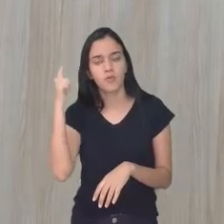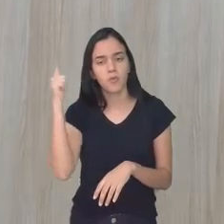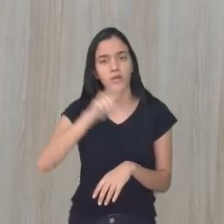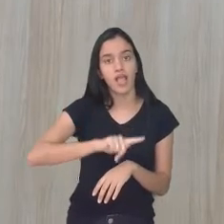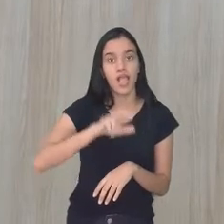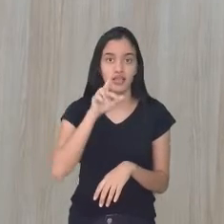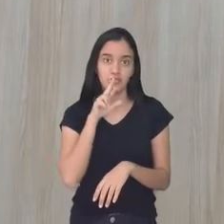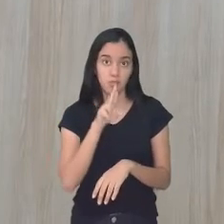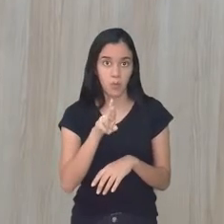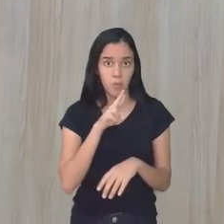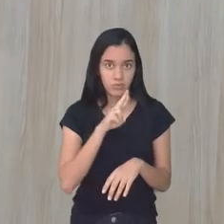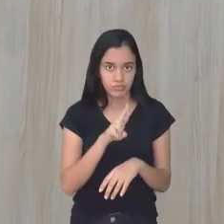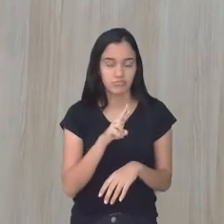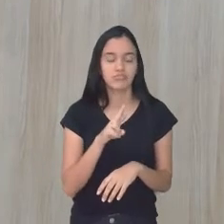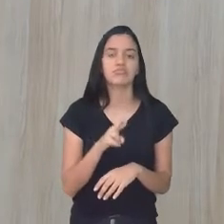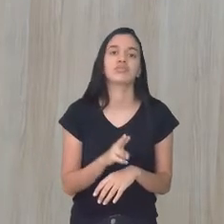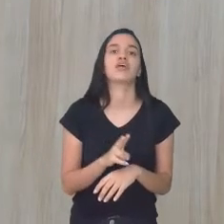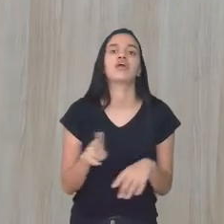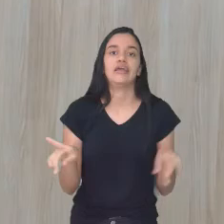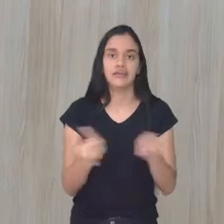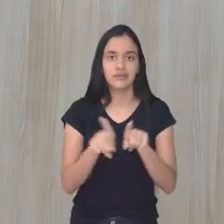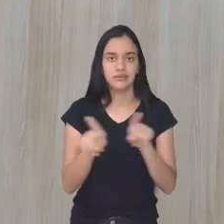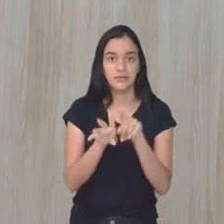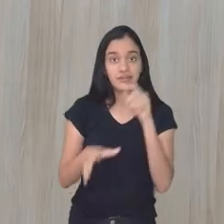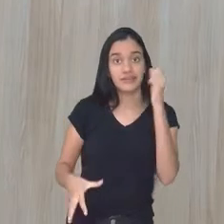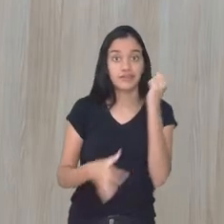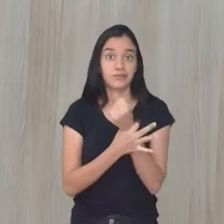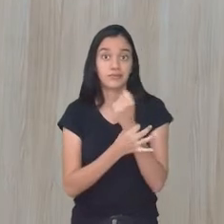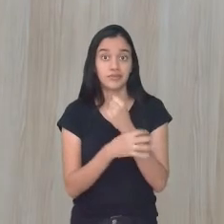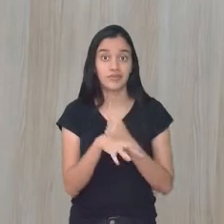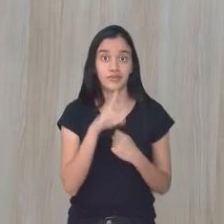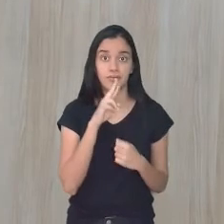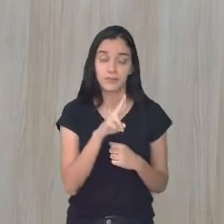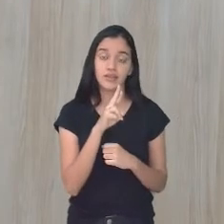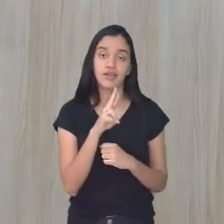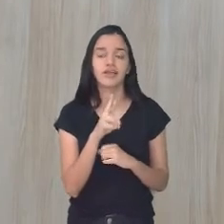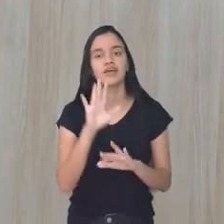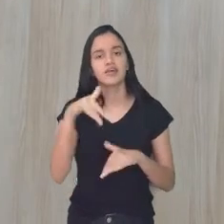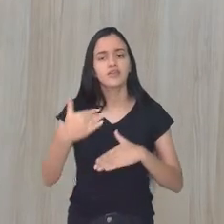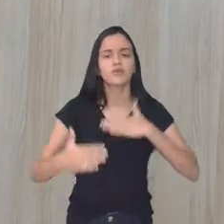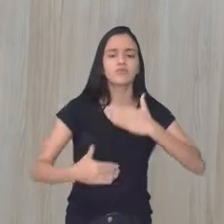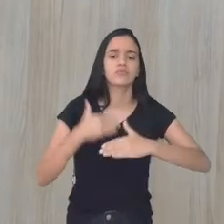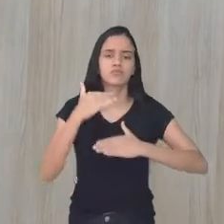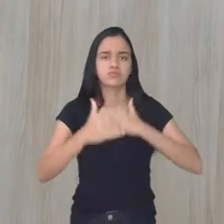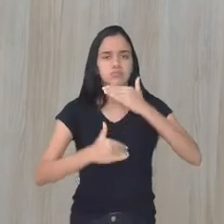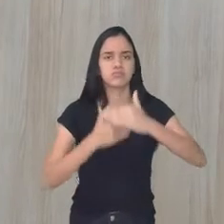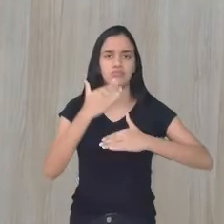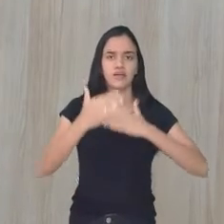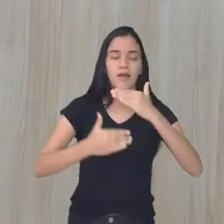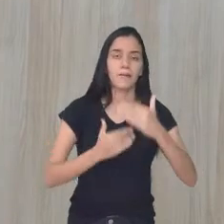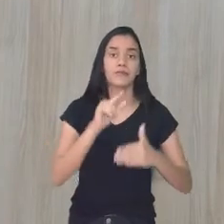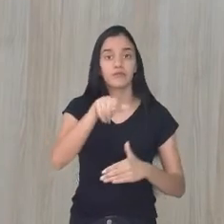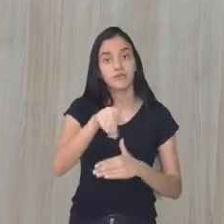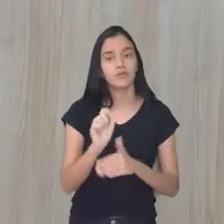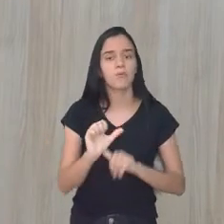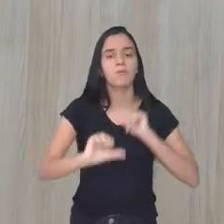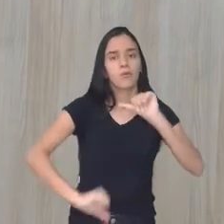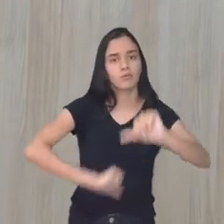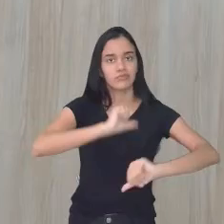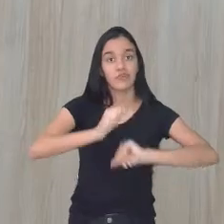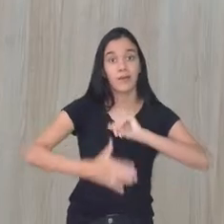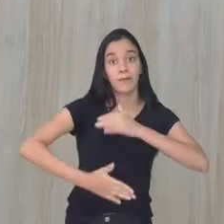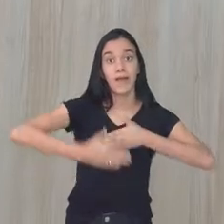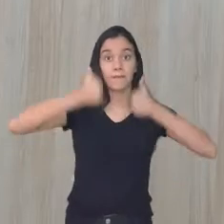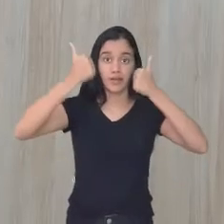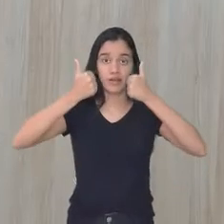responder, o que é que vocês tiveram segurança em responder e o que no decorrer da aula vocês foram modificando para